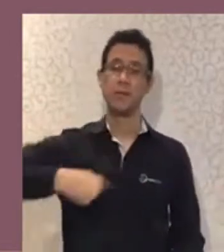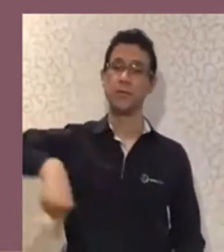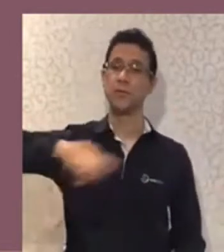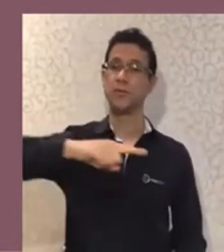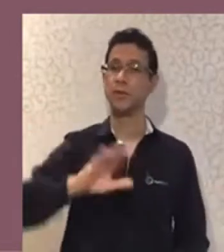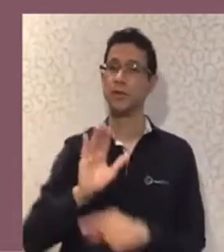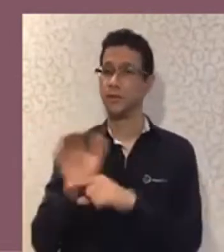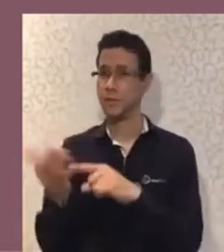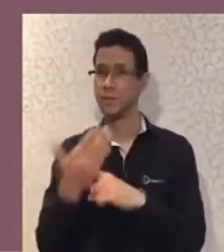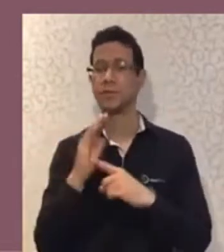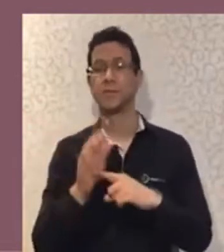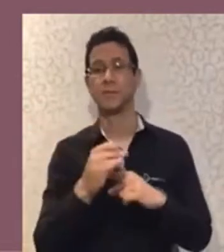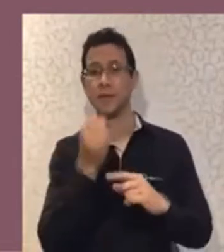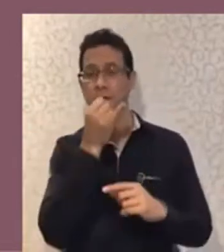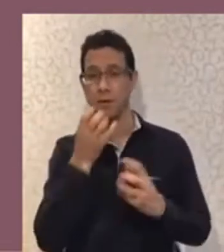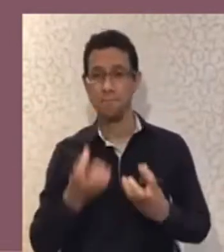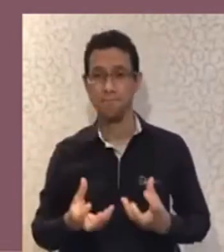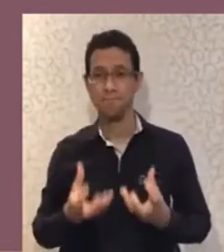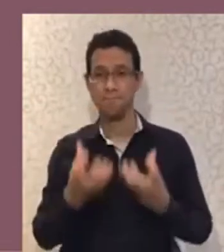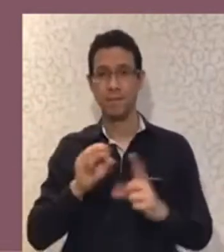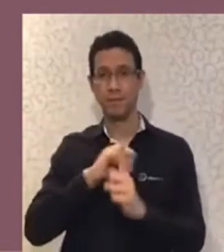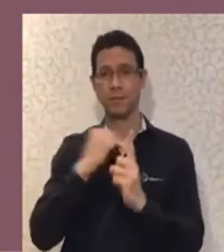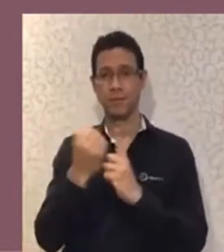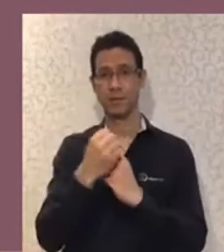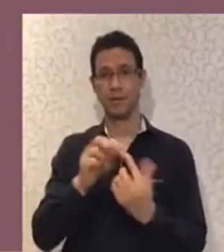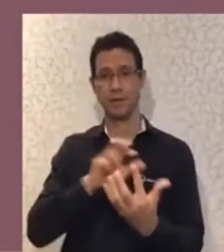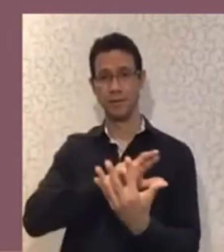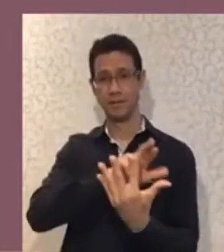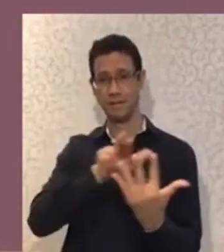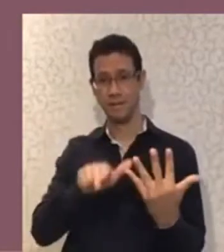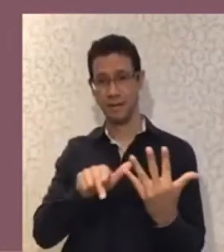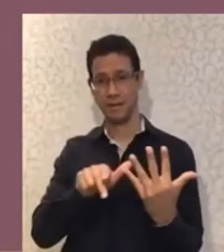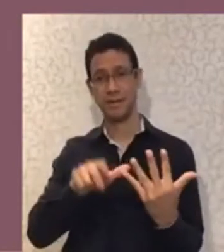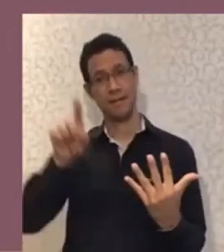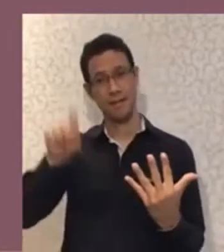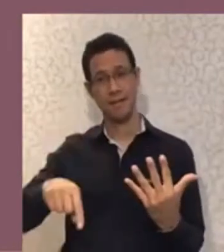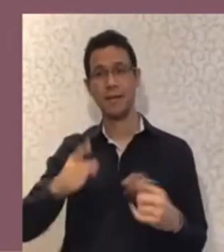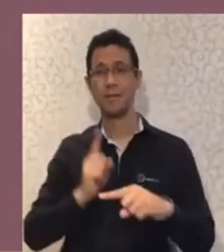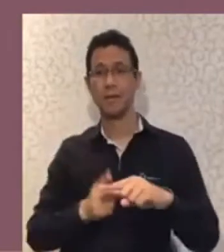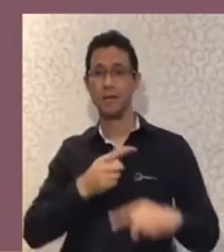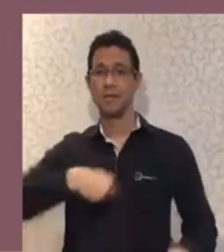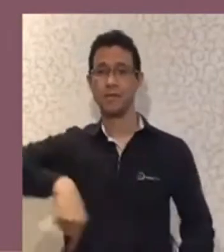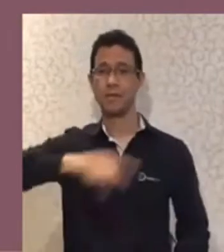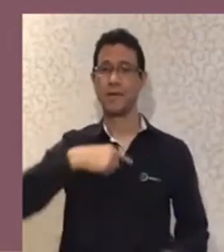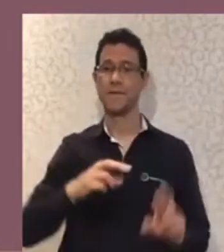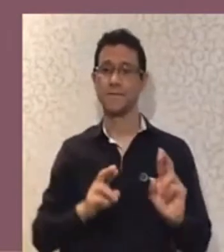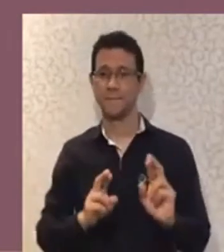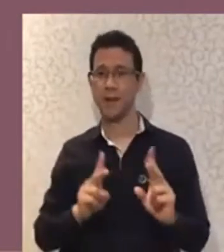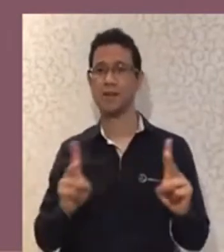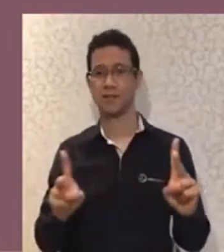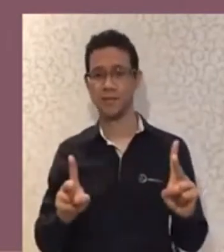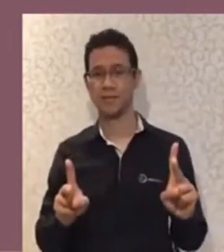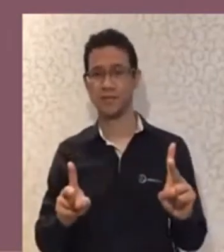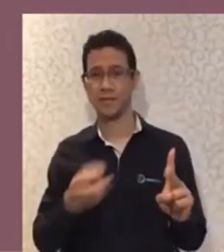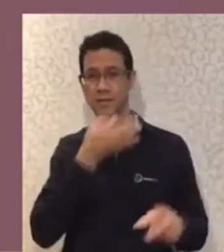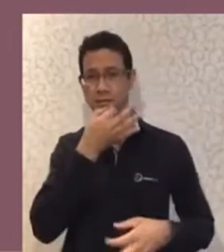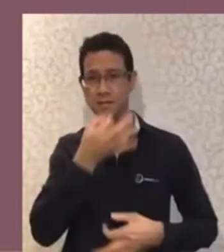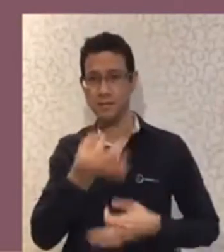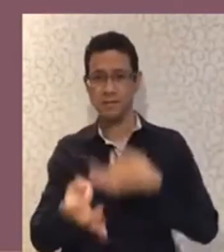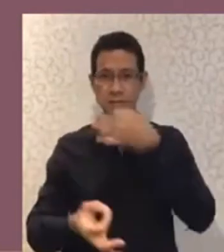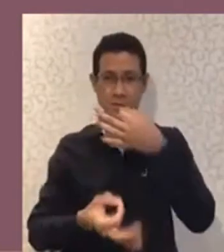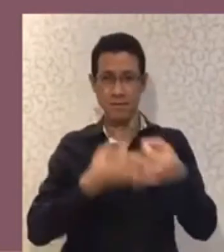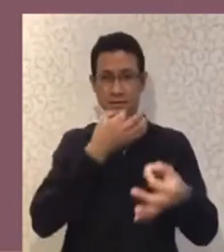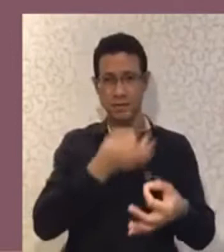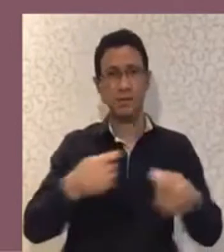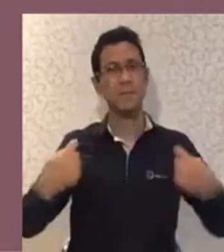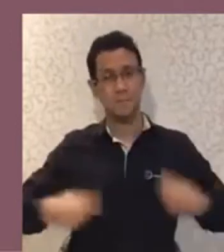da sociedade diversa, é que nós somos diferentes visões que devem dialogar.